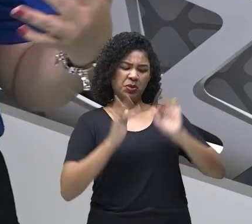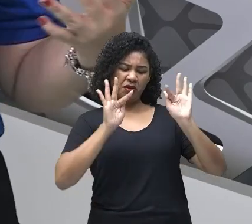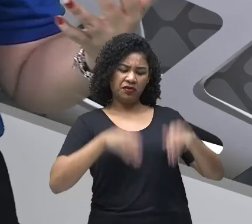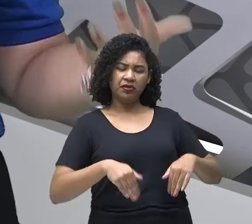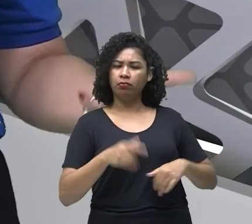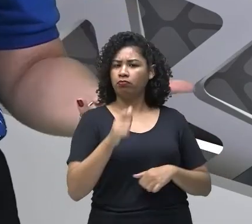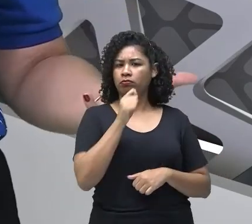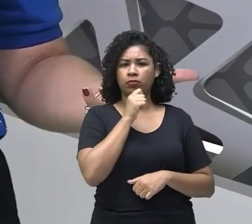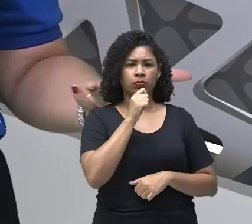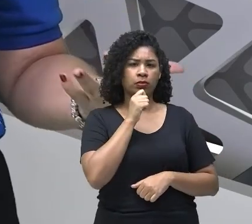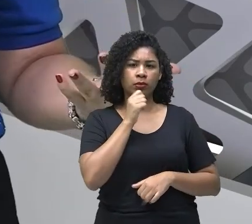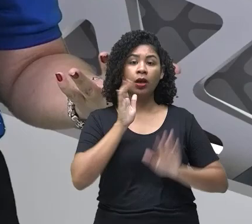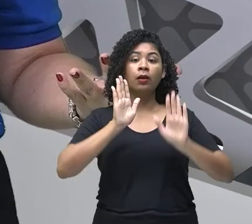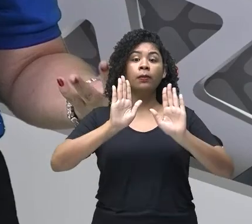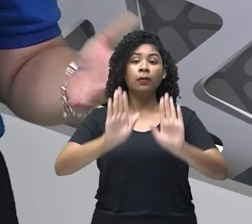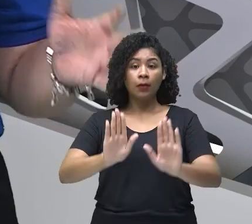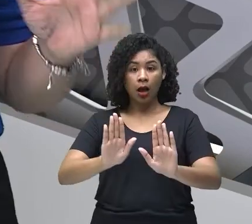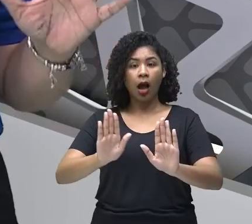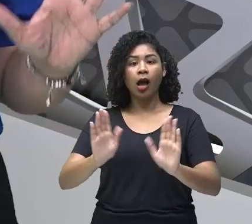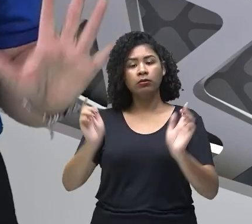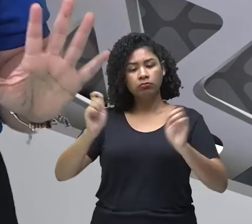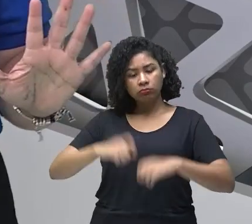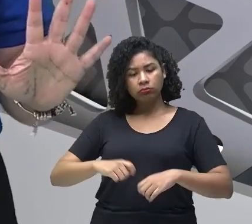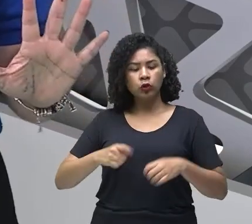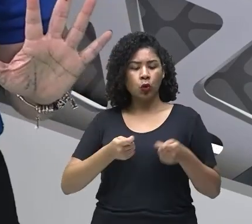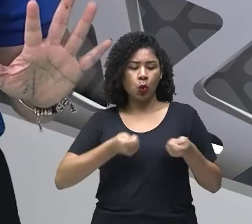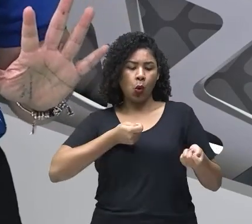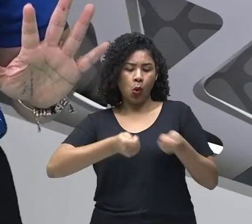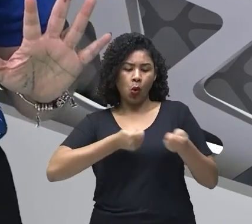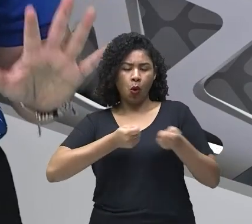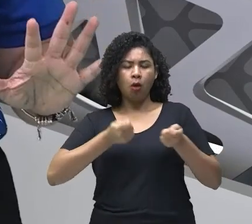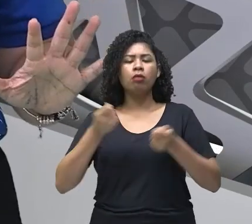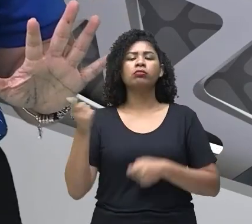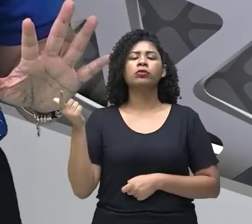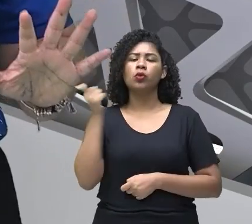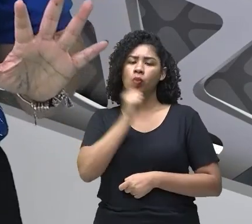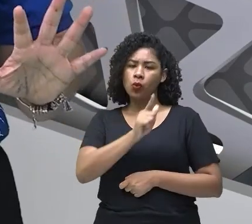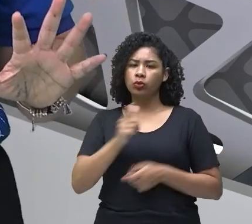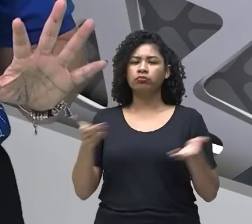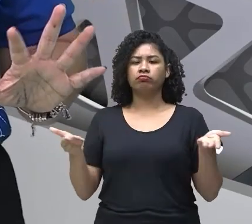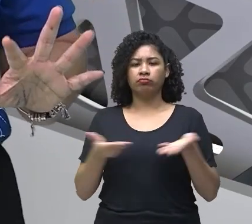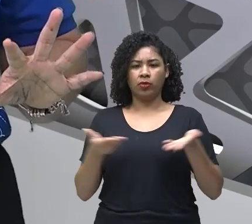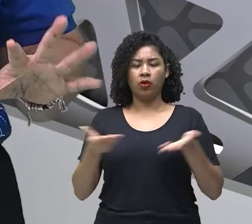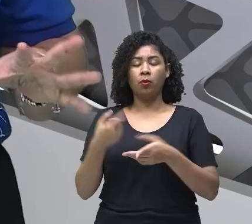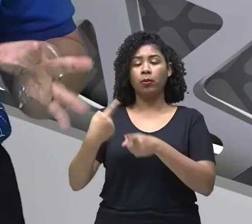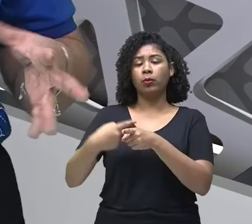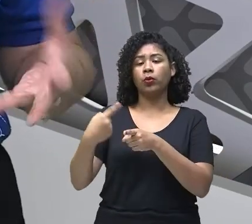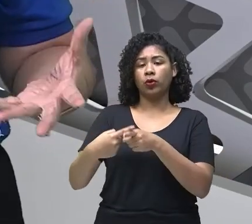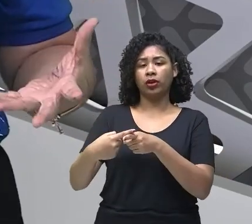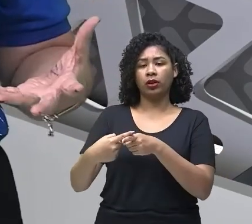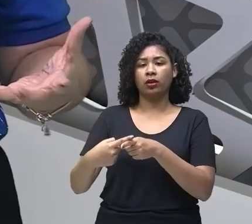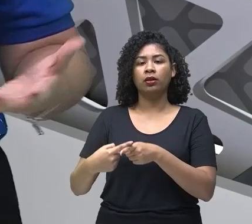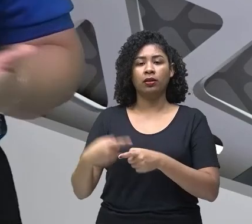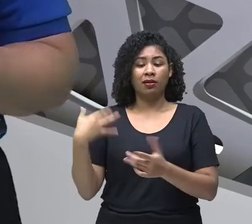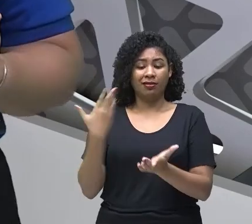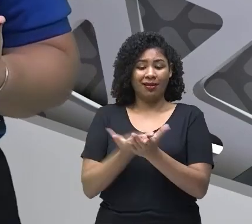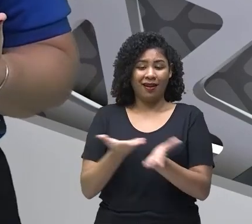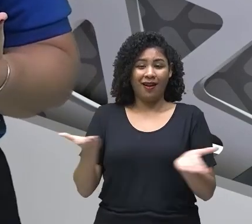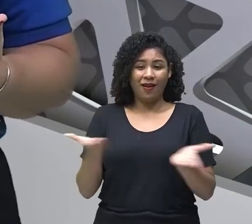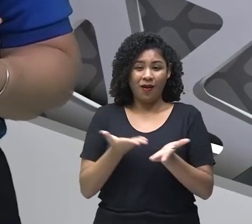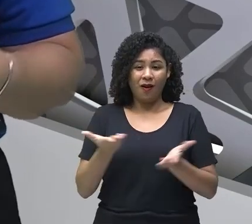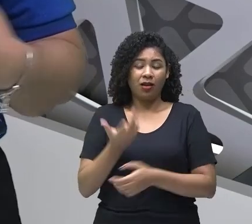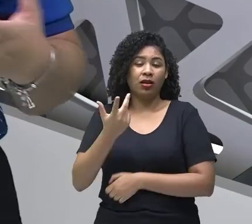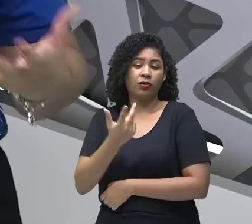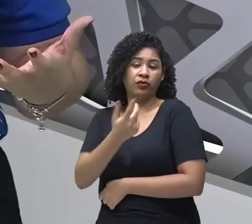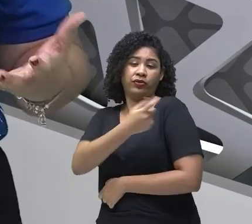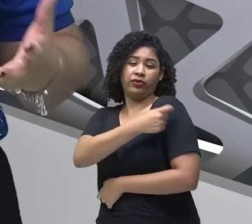se há um avanço na contenção dessa doença, porque até o momento a